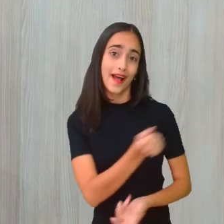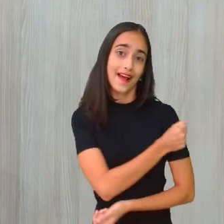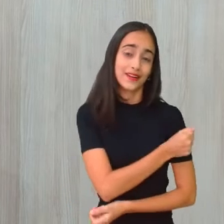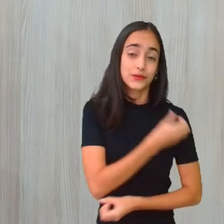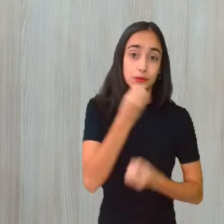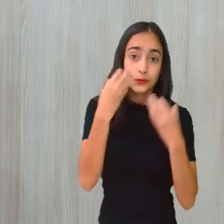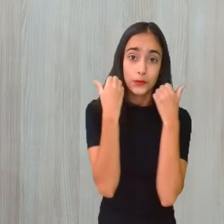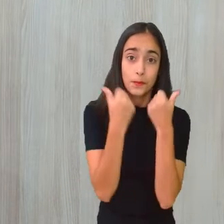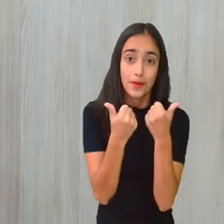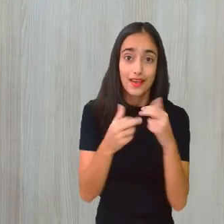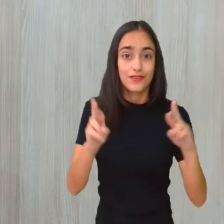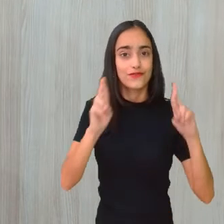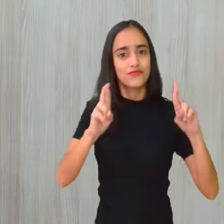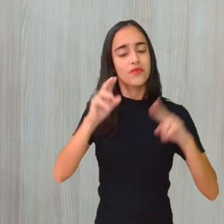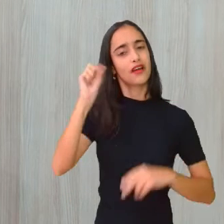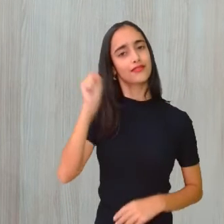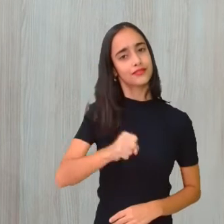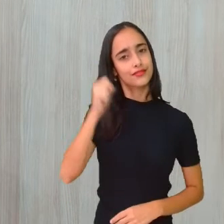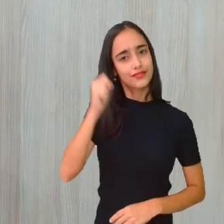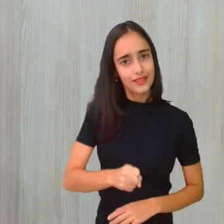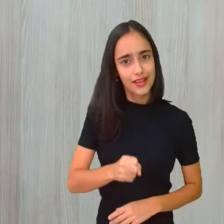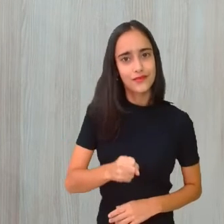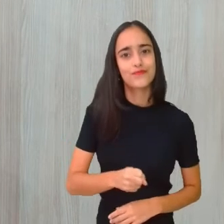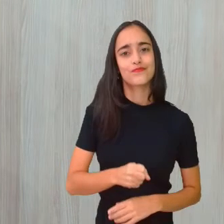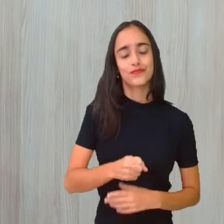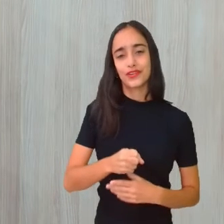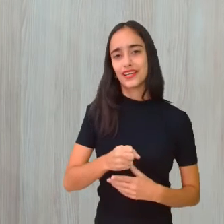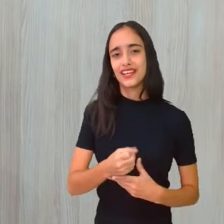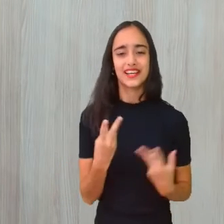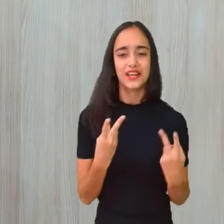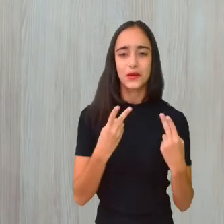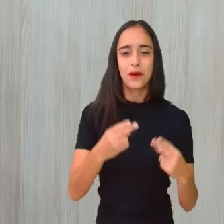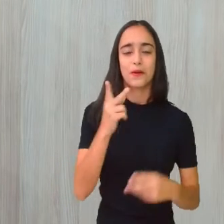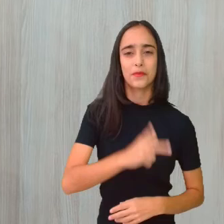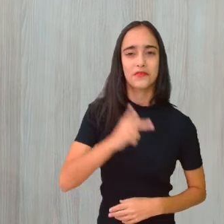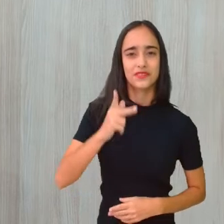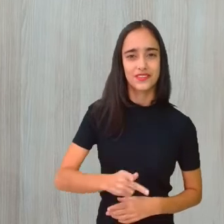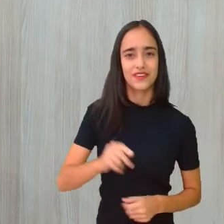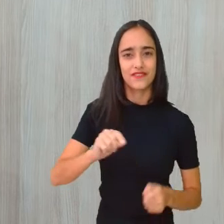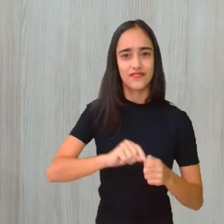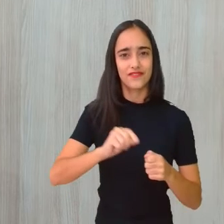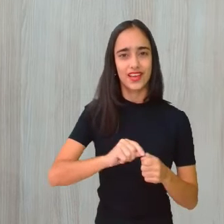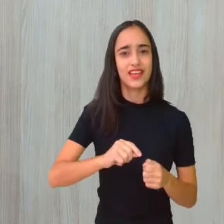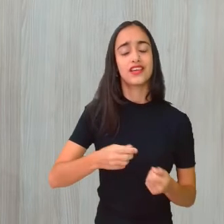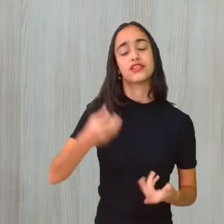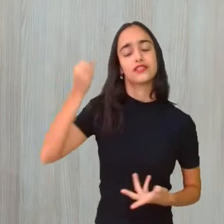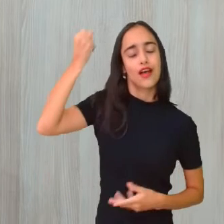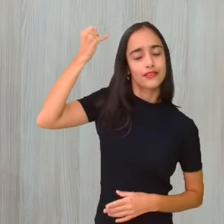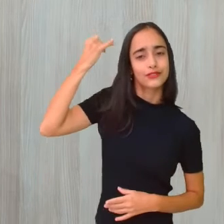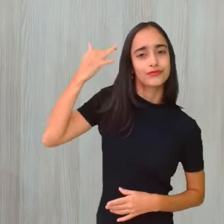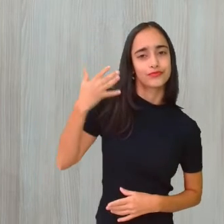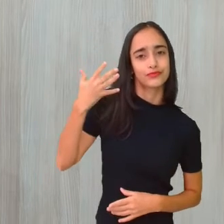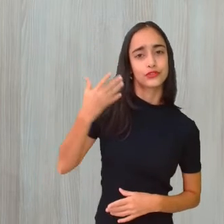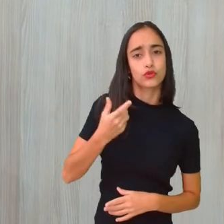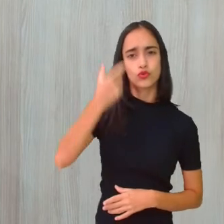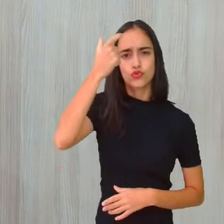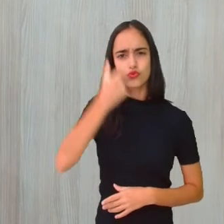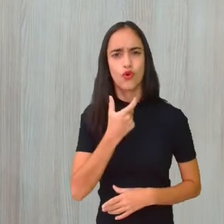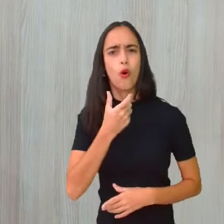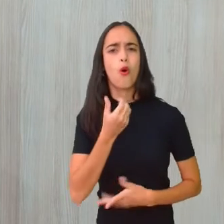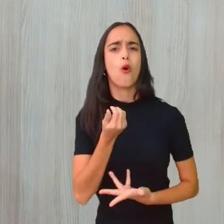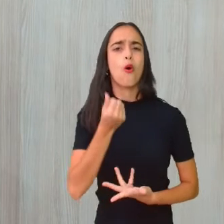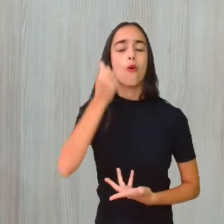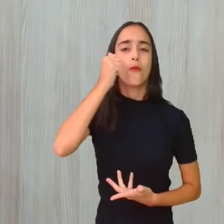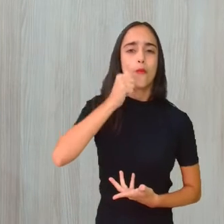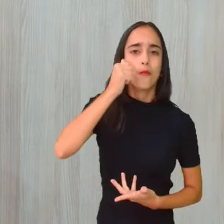que sim. Assim como a professora Viviane, eu também vou me autodescrever. Eu sou uma mulher parda,